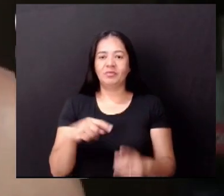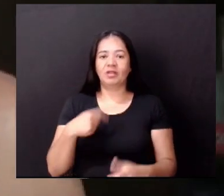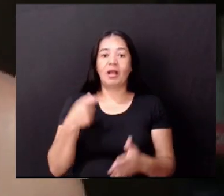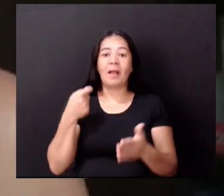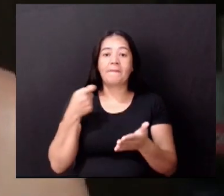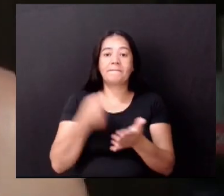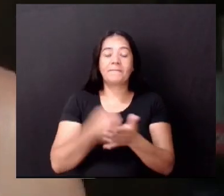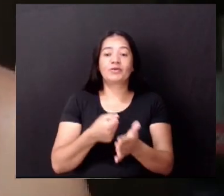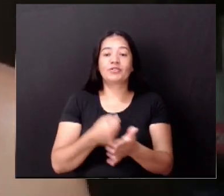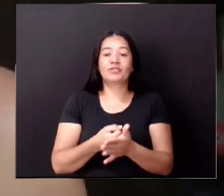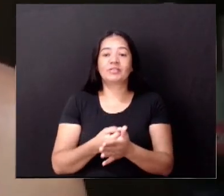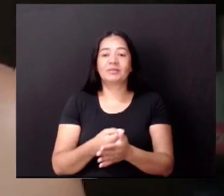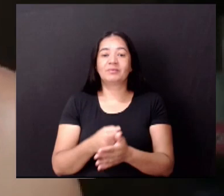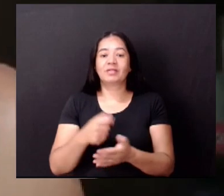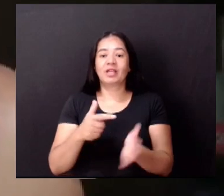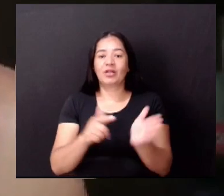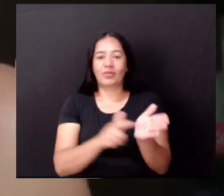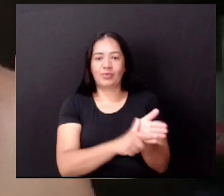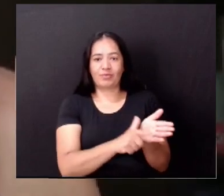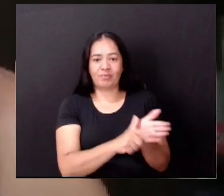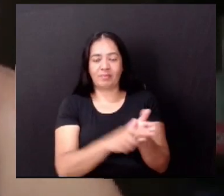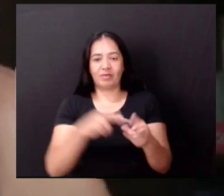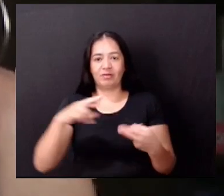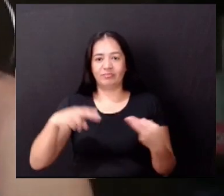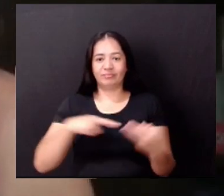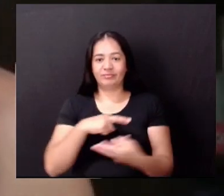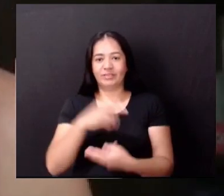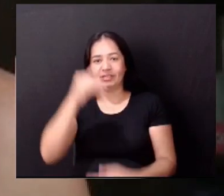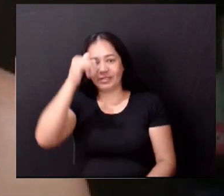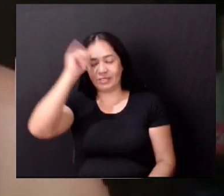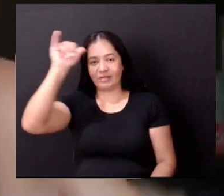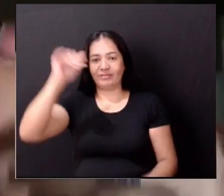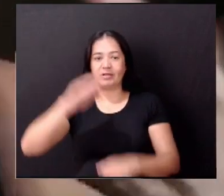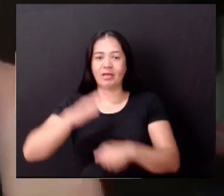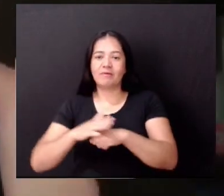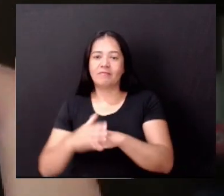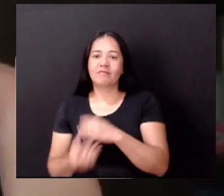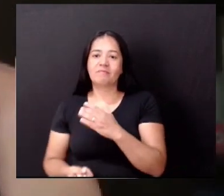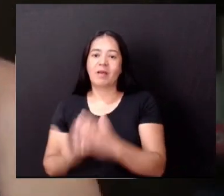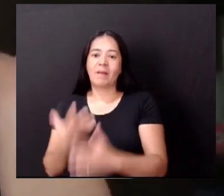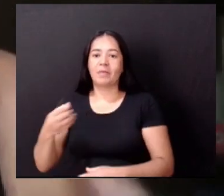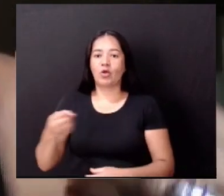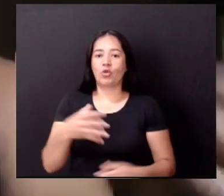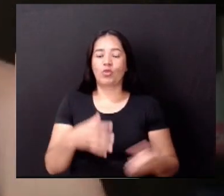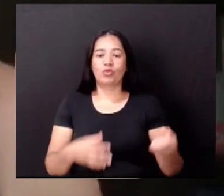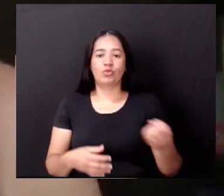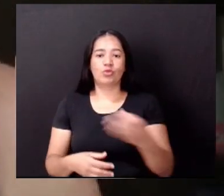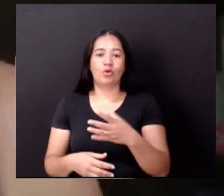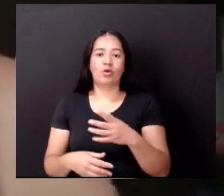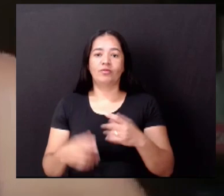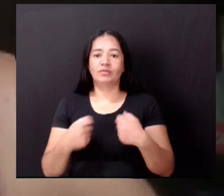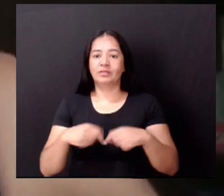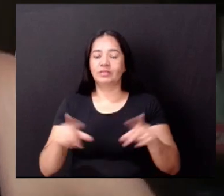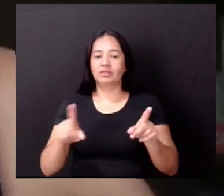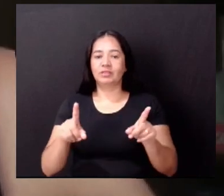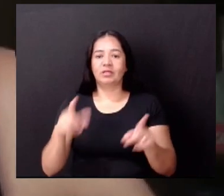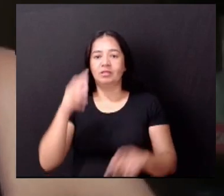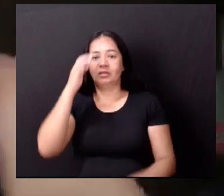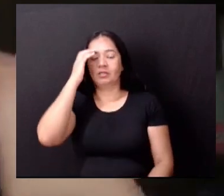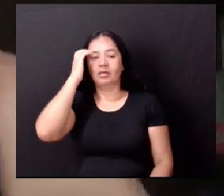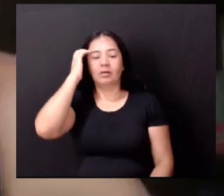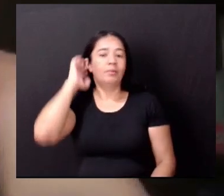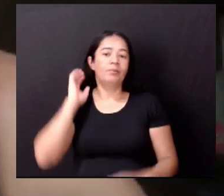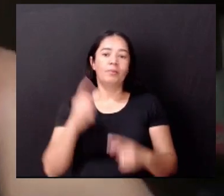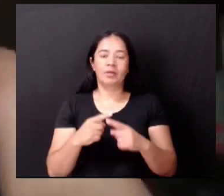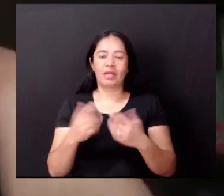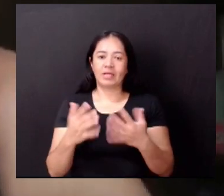apostando realmente é no papel da reciclagem e não estar fabricando mais papel, criando florestas